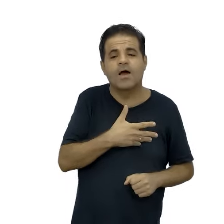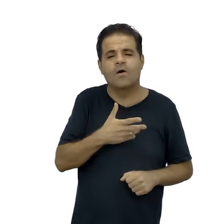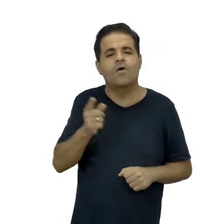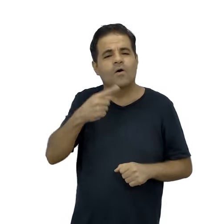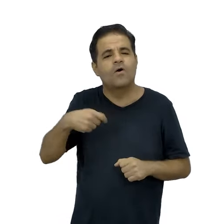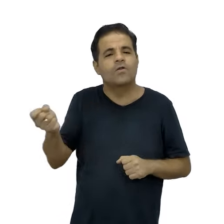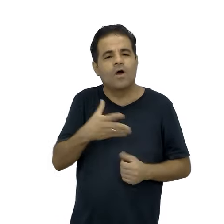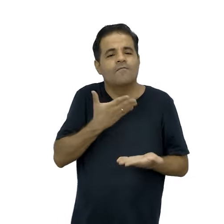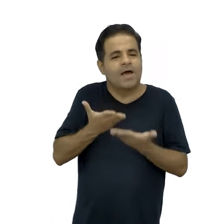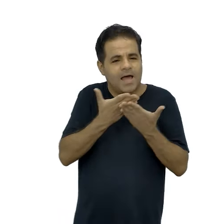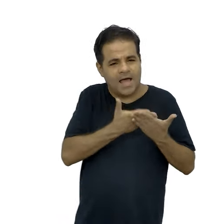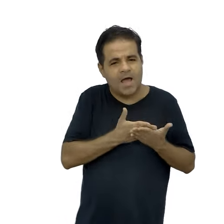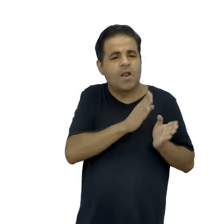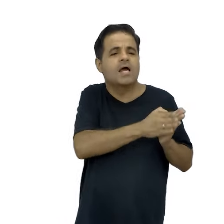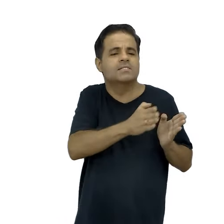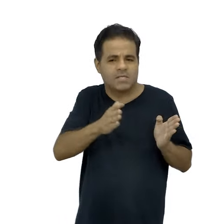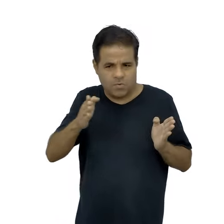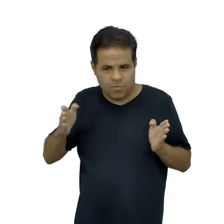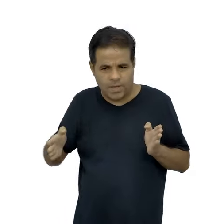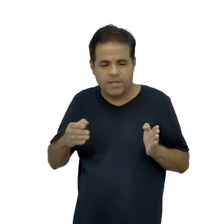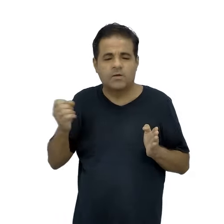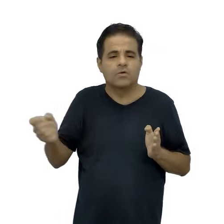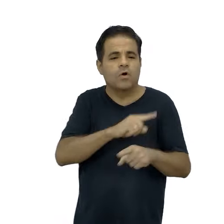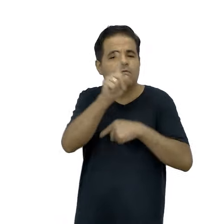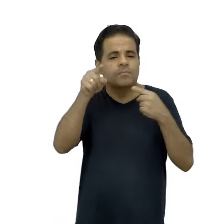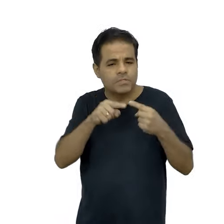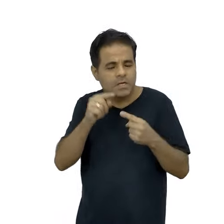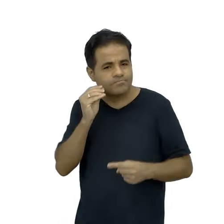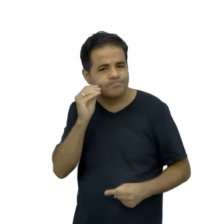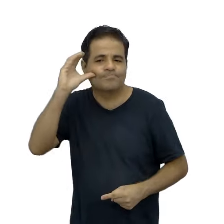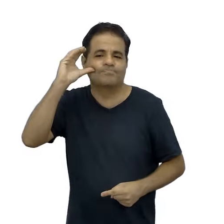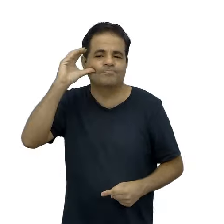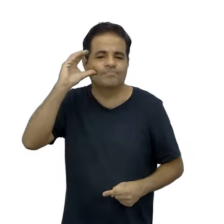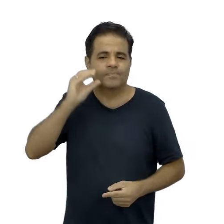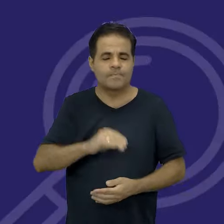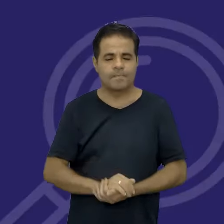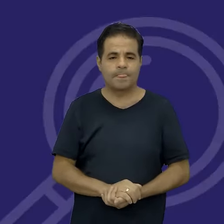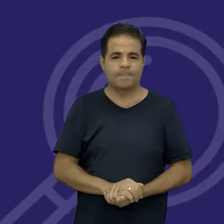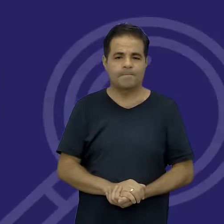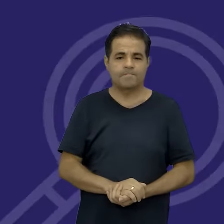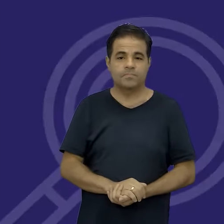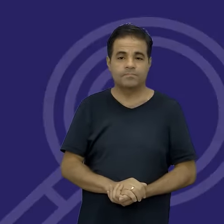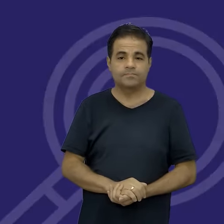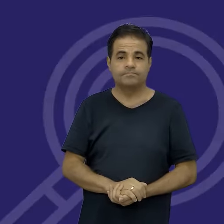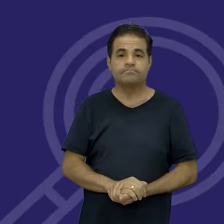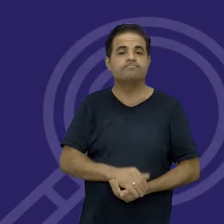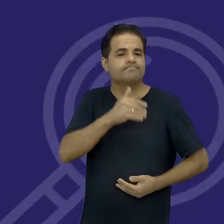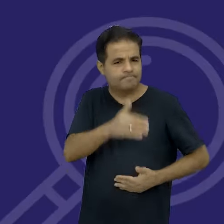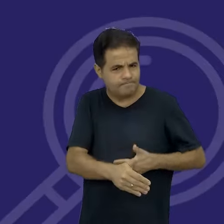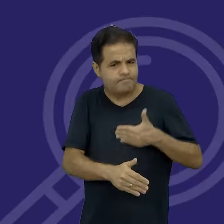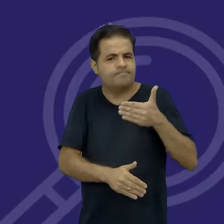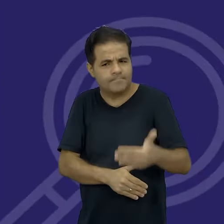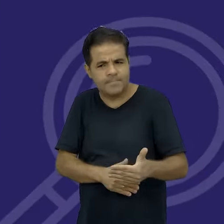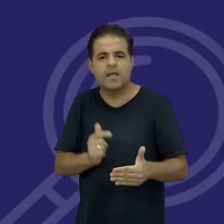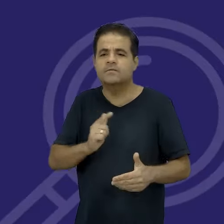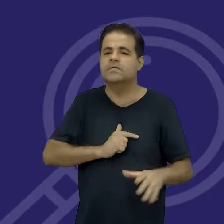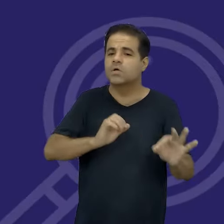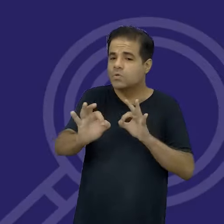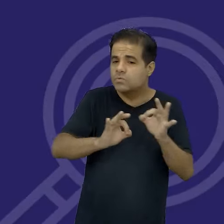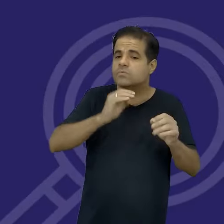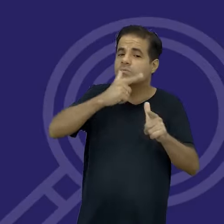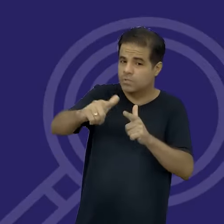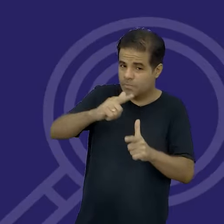à nova aula, à nova sequência, ao novo objeto do conhecimento. Bom, avançando, nós temos aqui a resolução